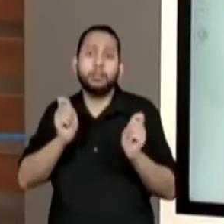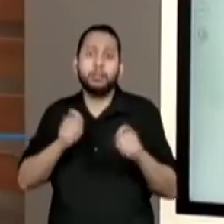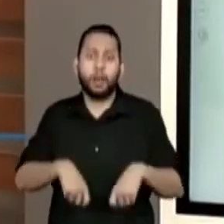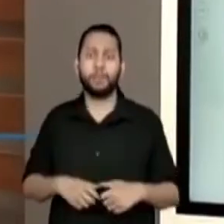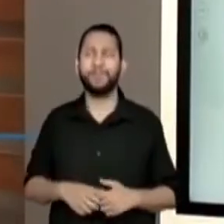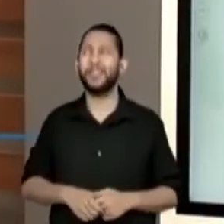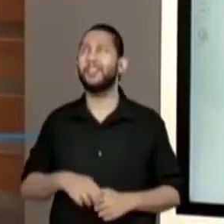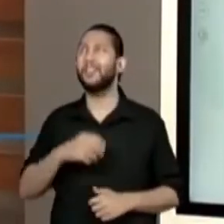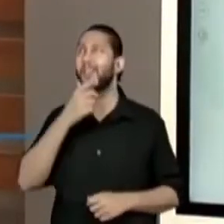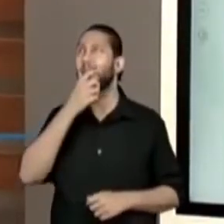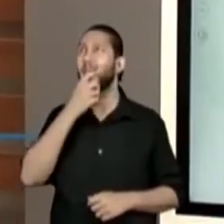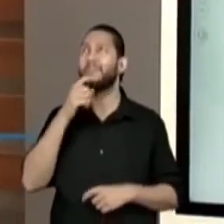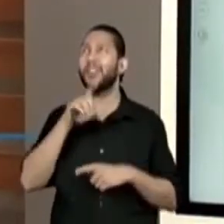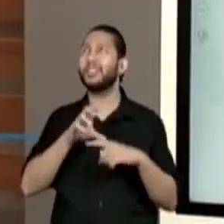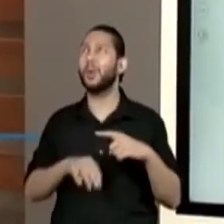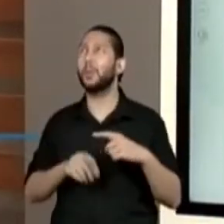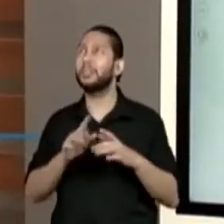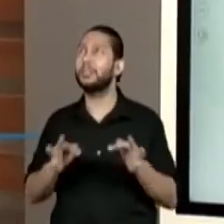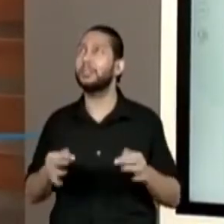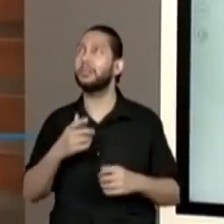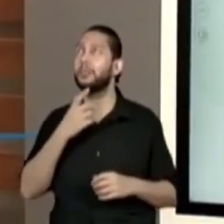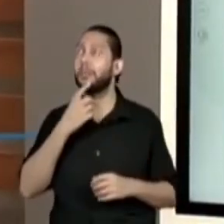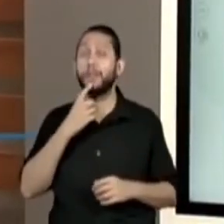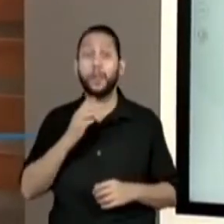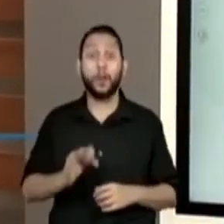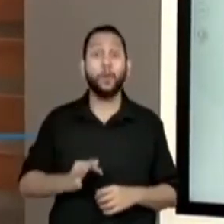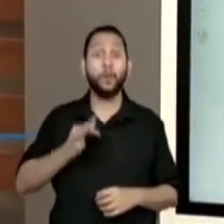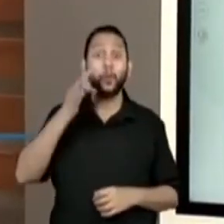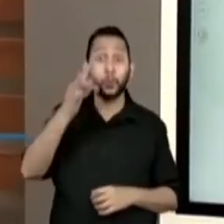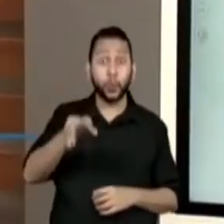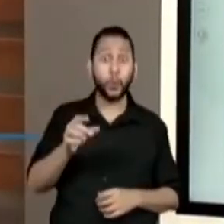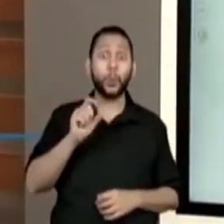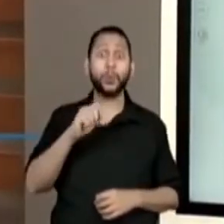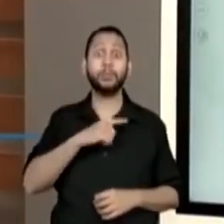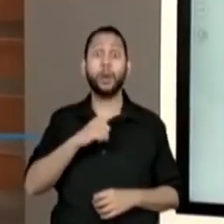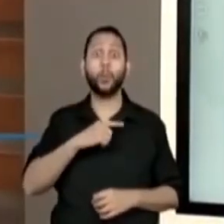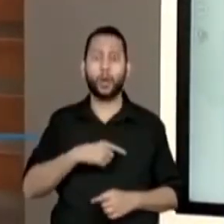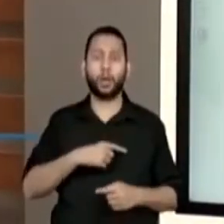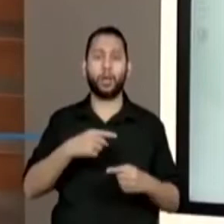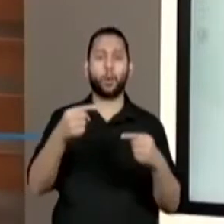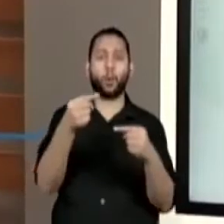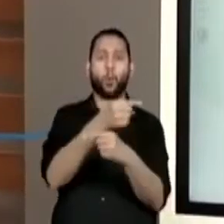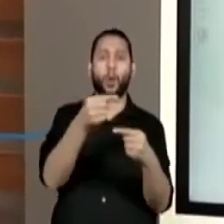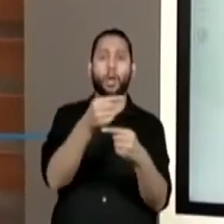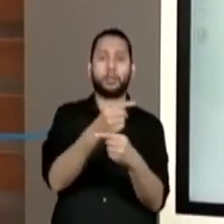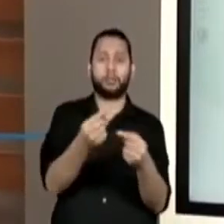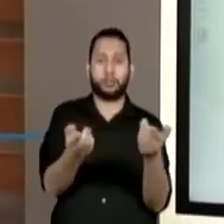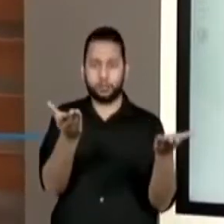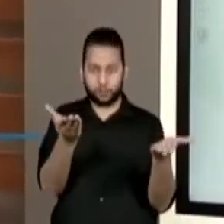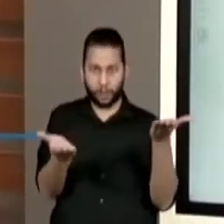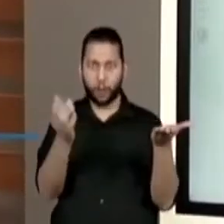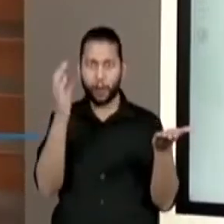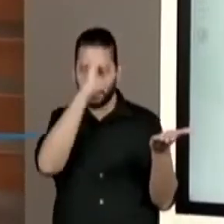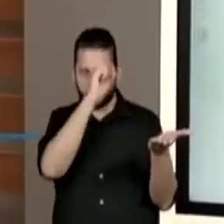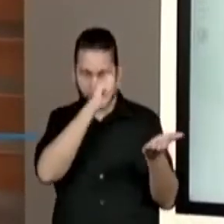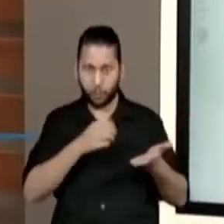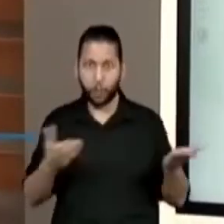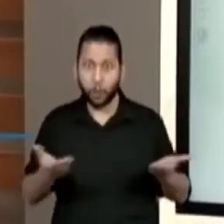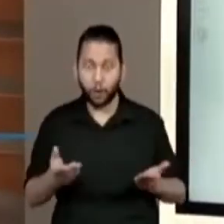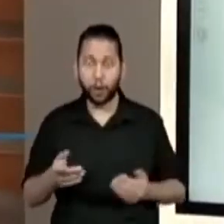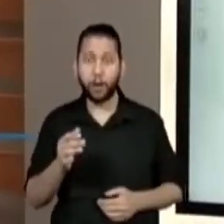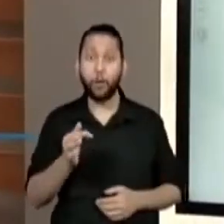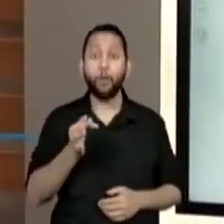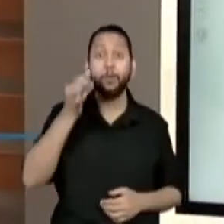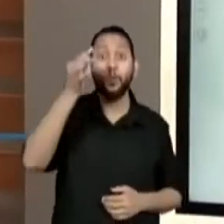infrações nas próximas a simples quando chegar inequações tá mas aí você se preocupam depois com isso tá bom quando você dormir na